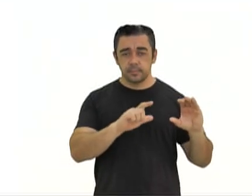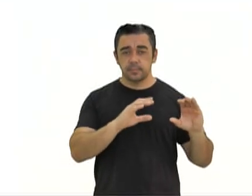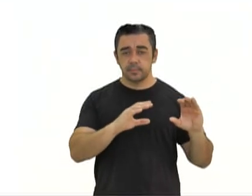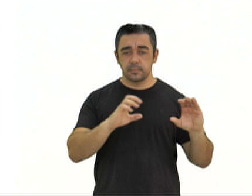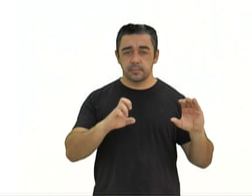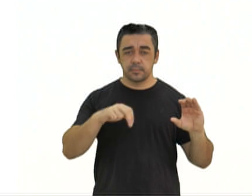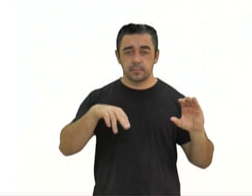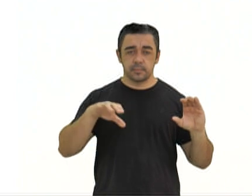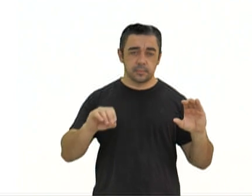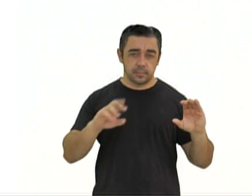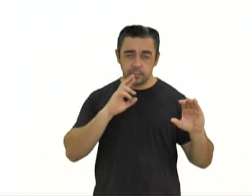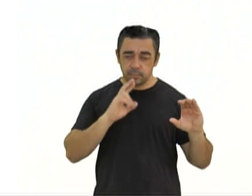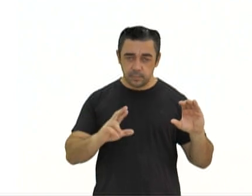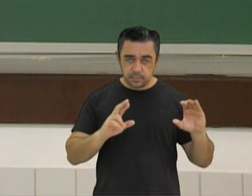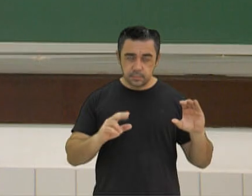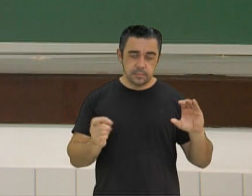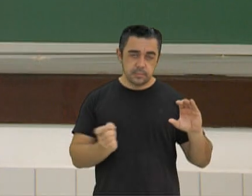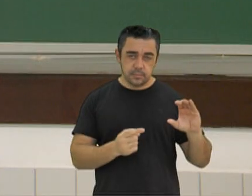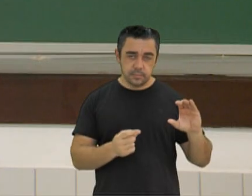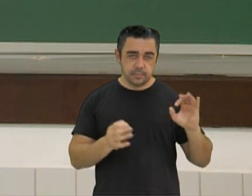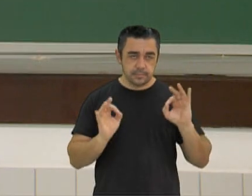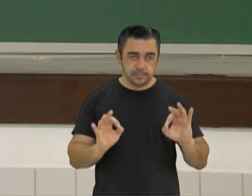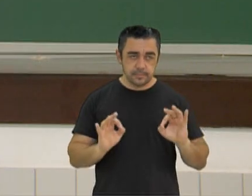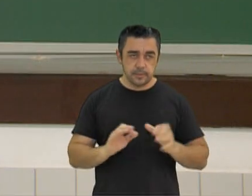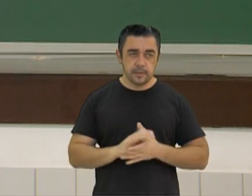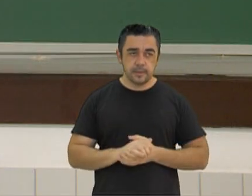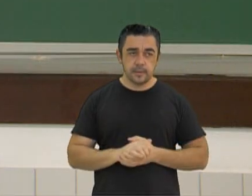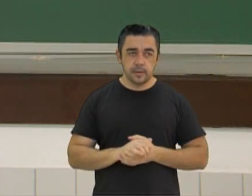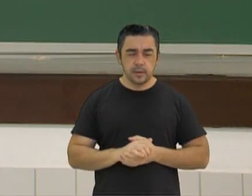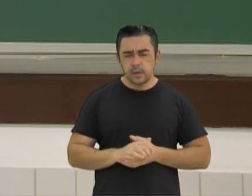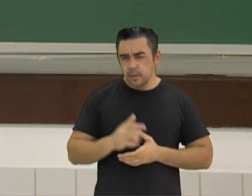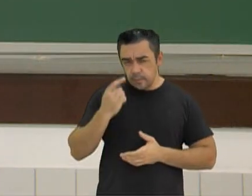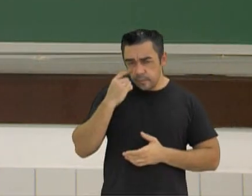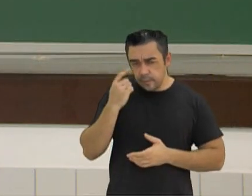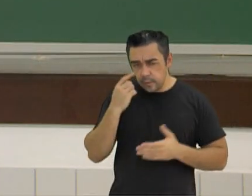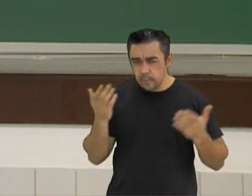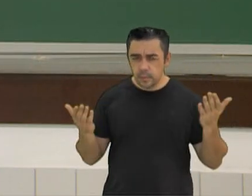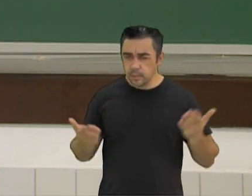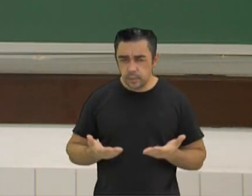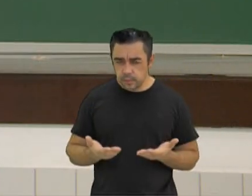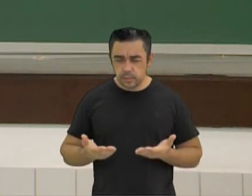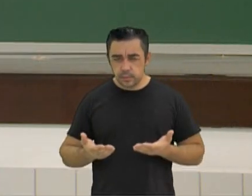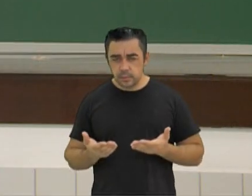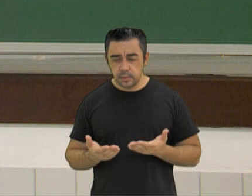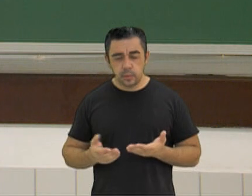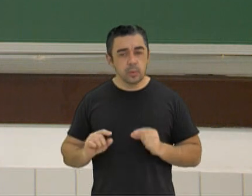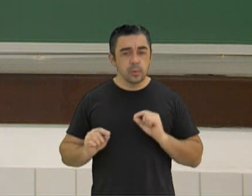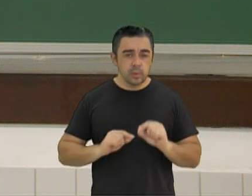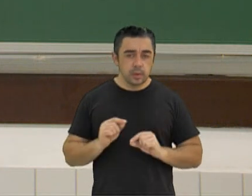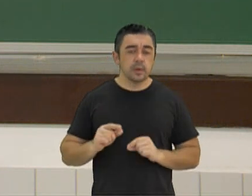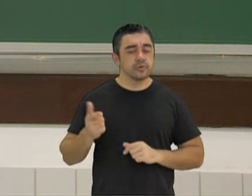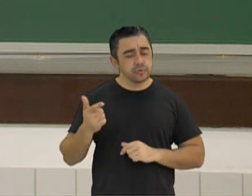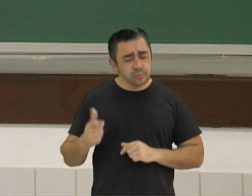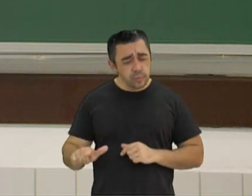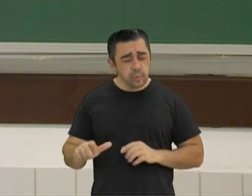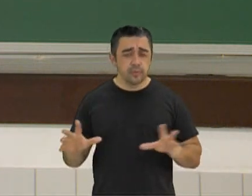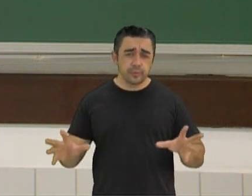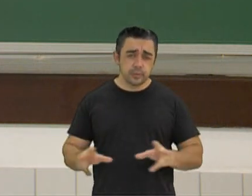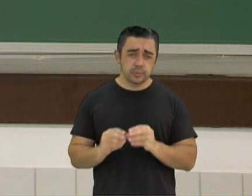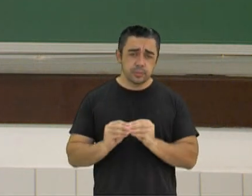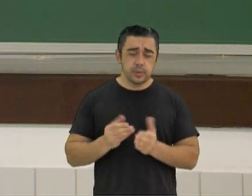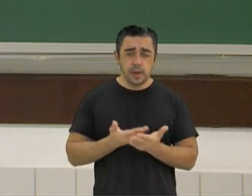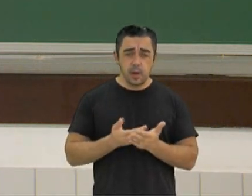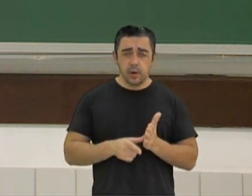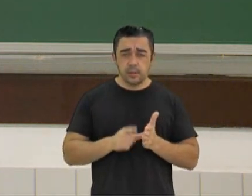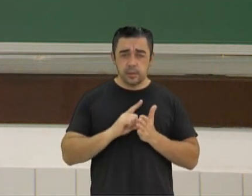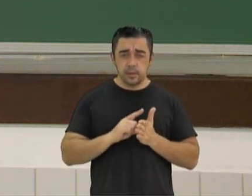tá? Resposta certa, letra C. Beleza, galera? O que nós vimos hoje, pessoal? Nós vimos uma retomada, né? Nós estamos